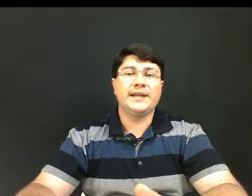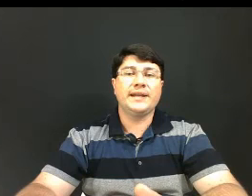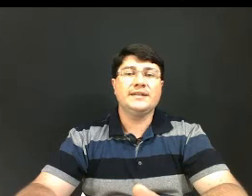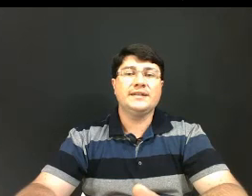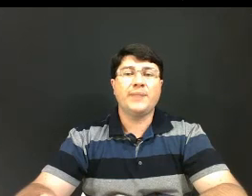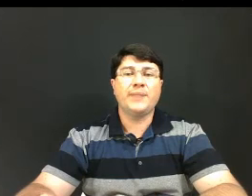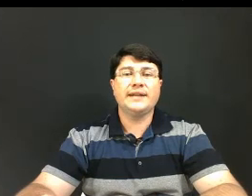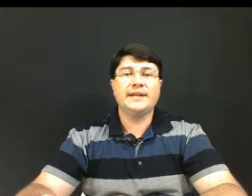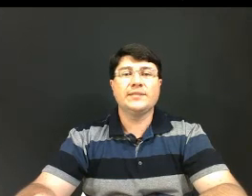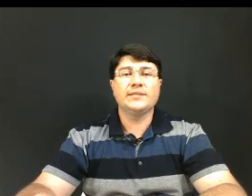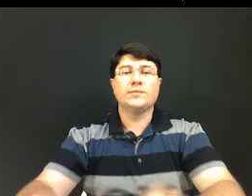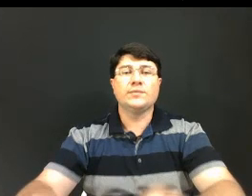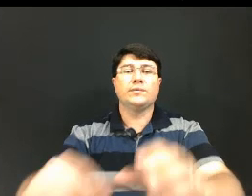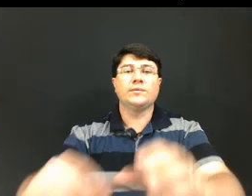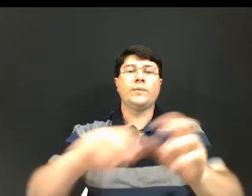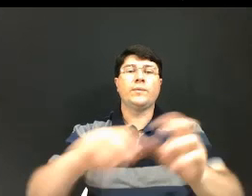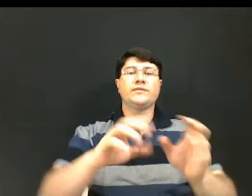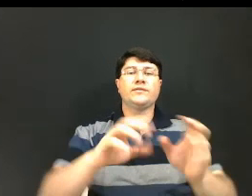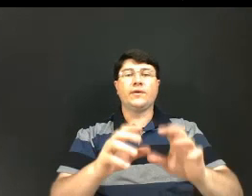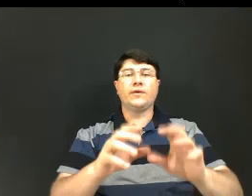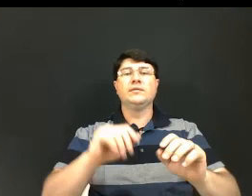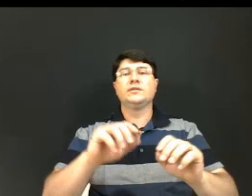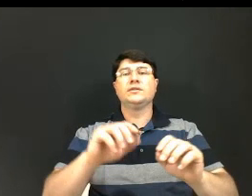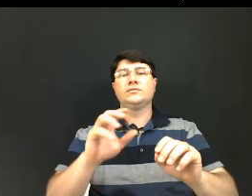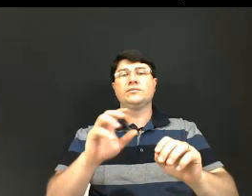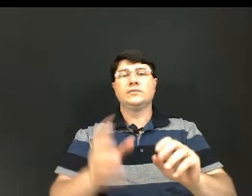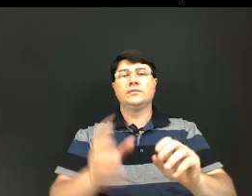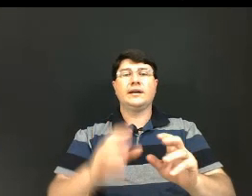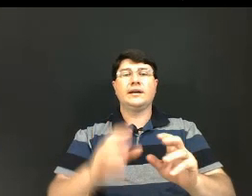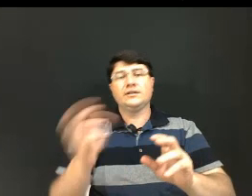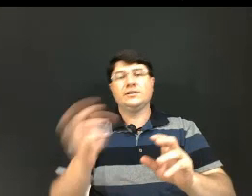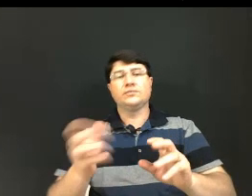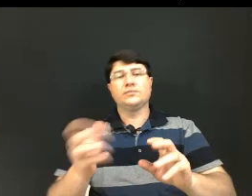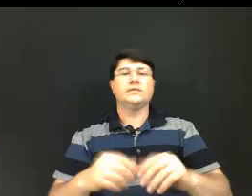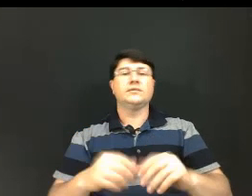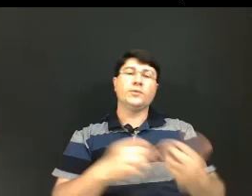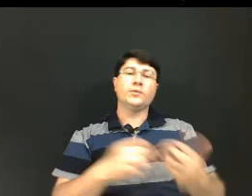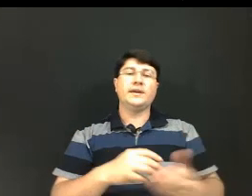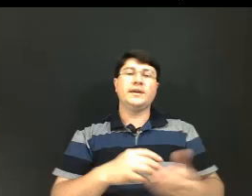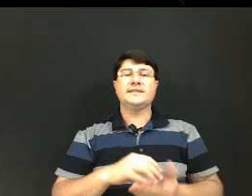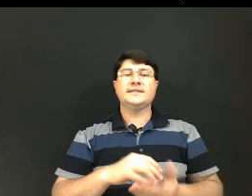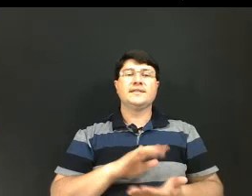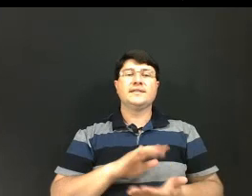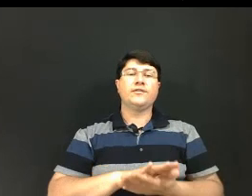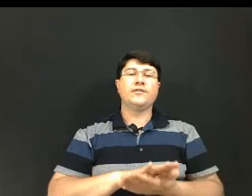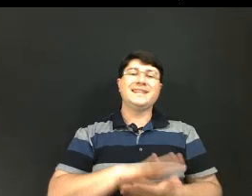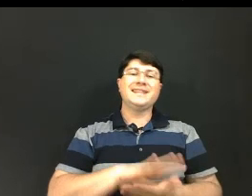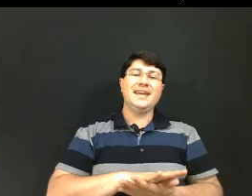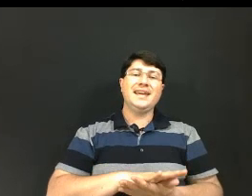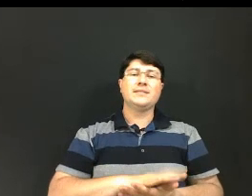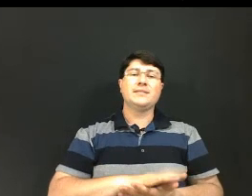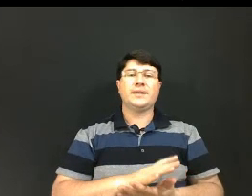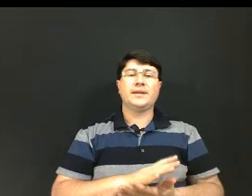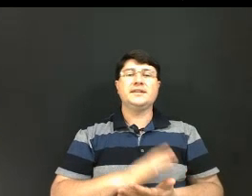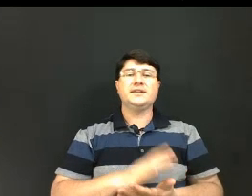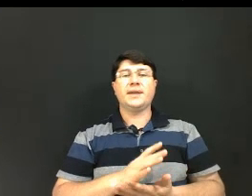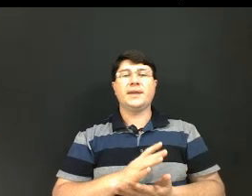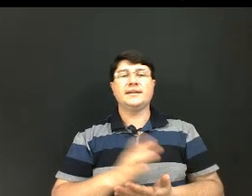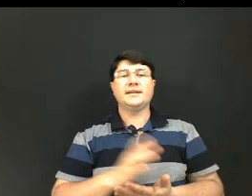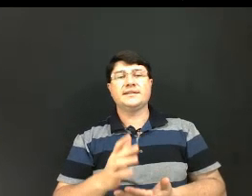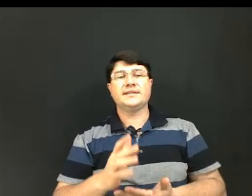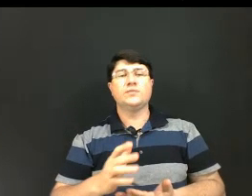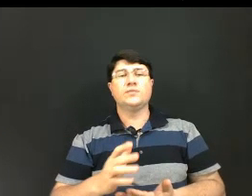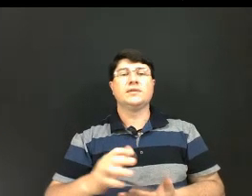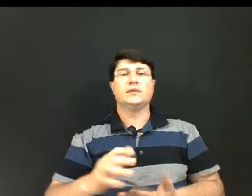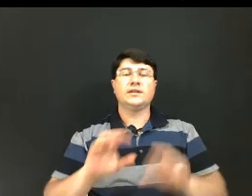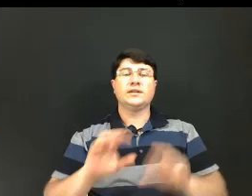de Paris para Istambul. Went from to. Em português, foi de Paris